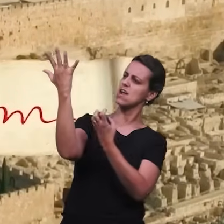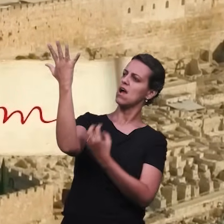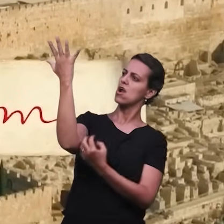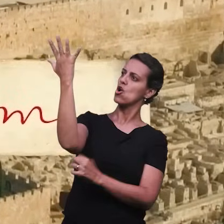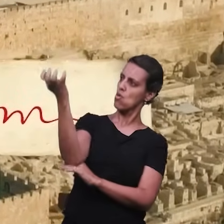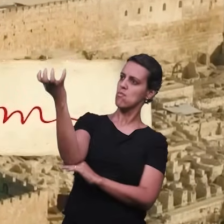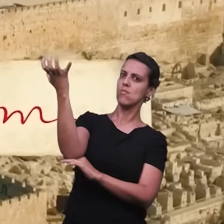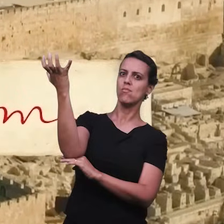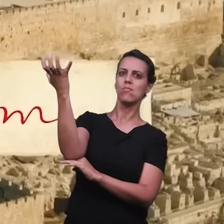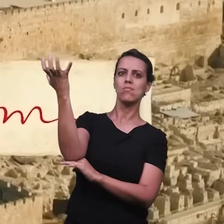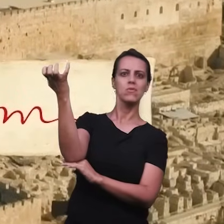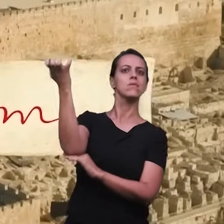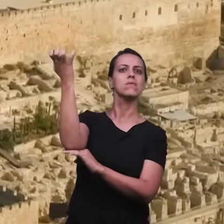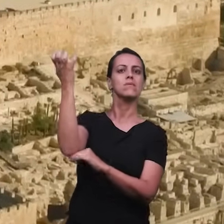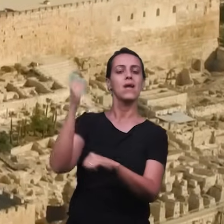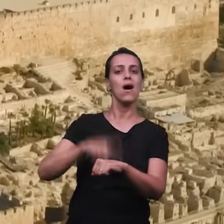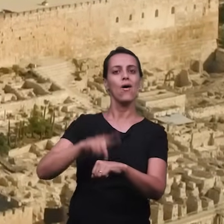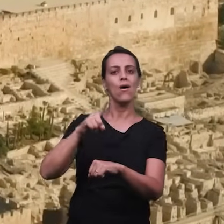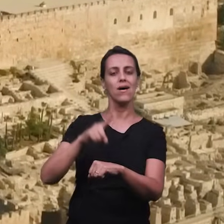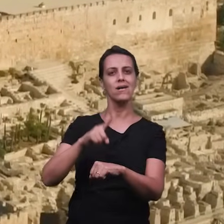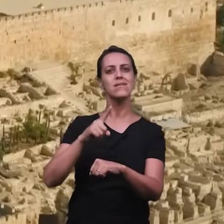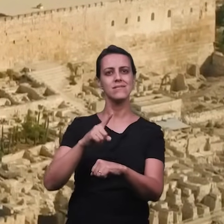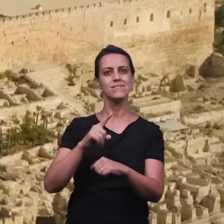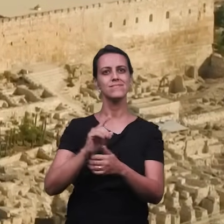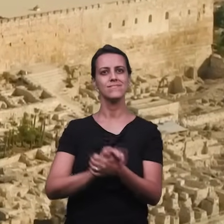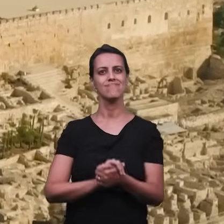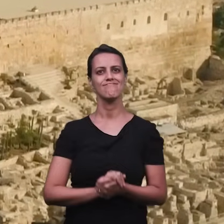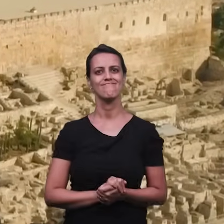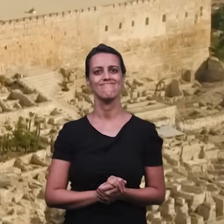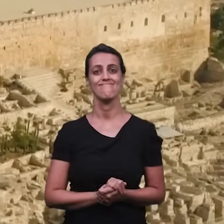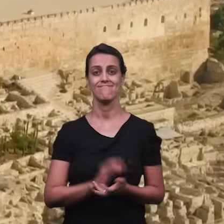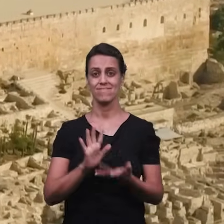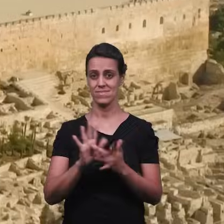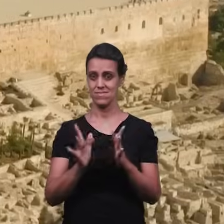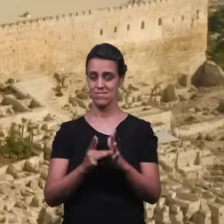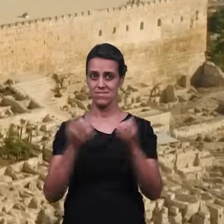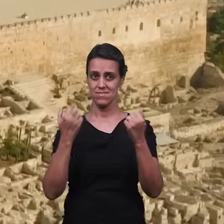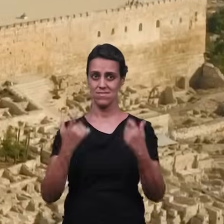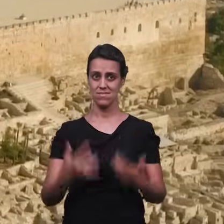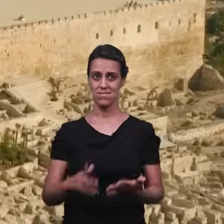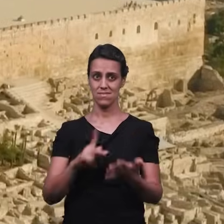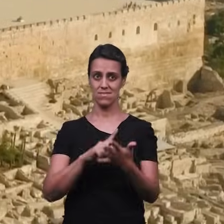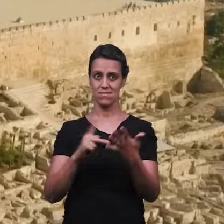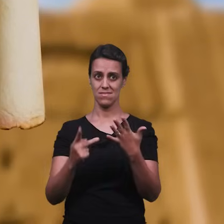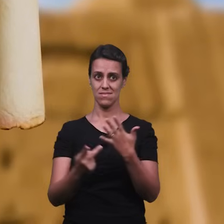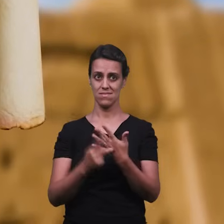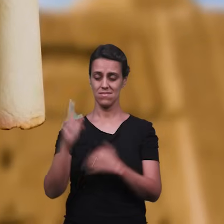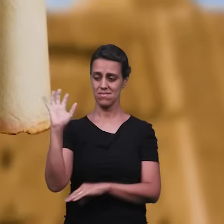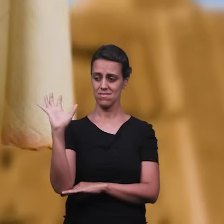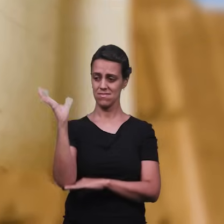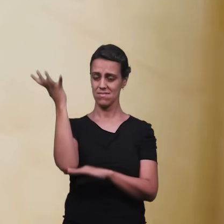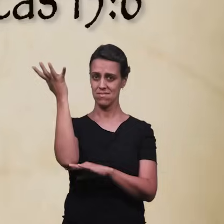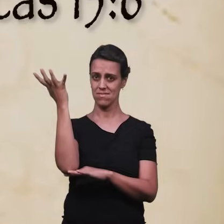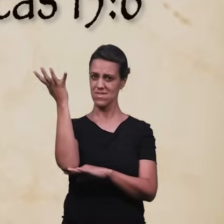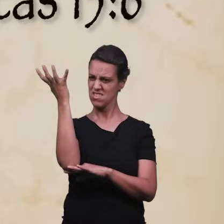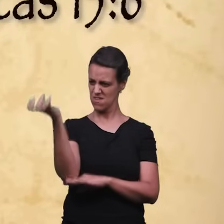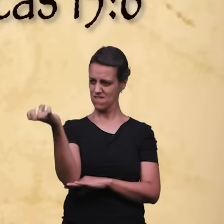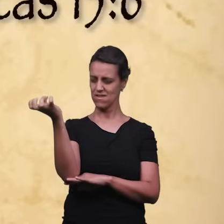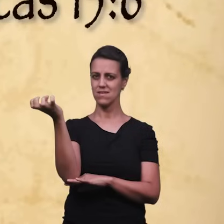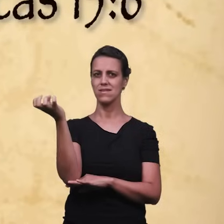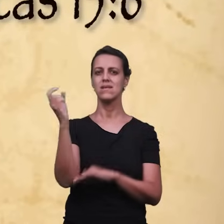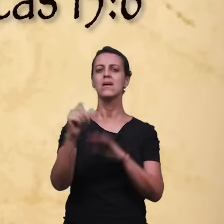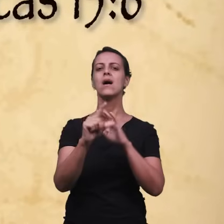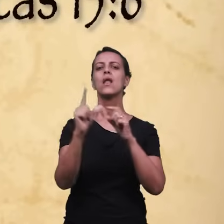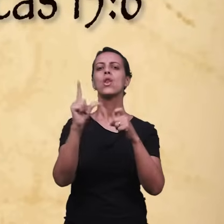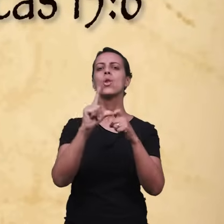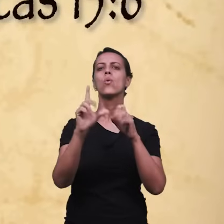o que o Senhor Jesus diz na parábola da figueira estéril, que está em Lucas 13, 6 e 7.